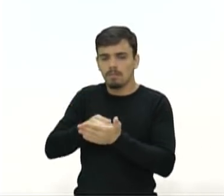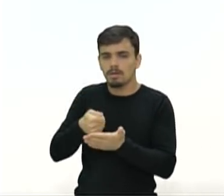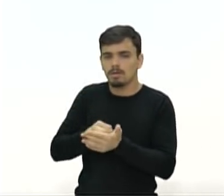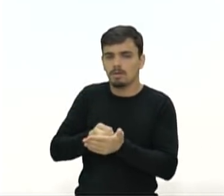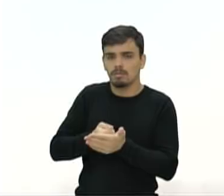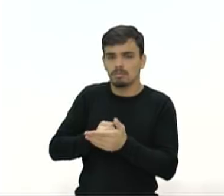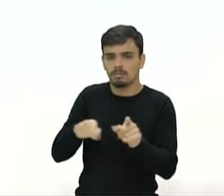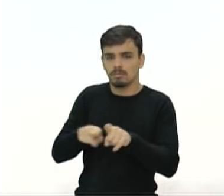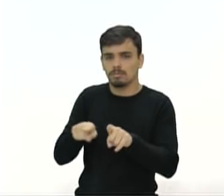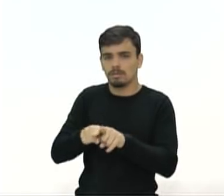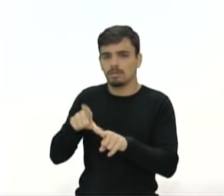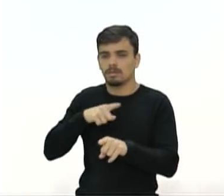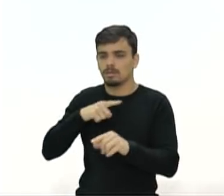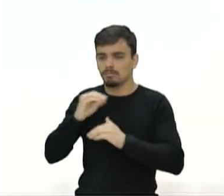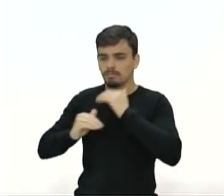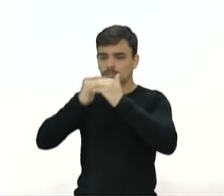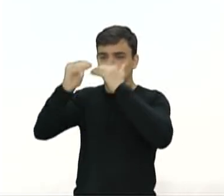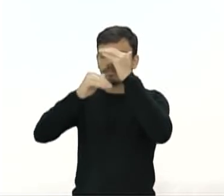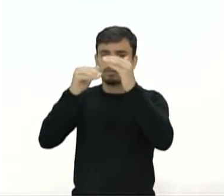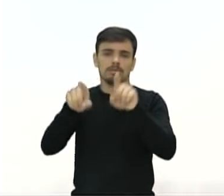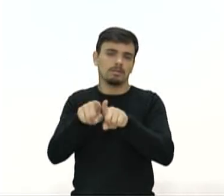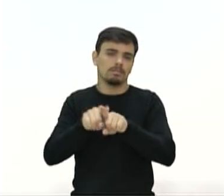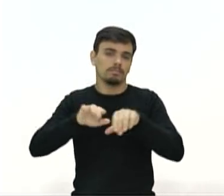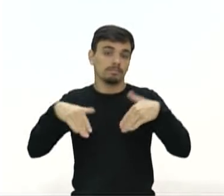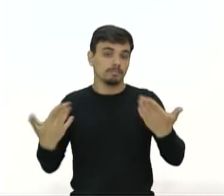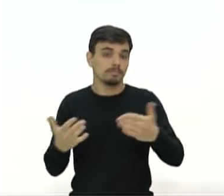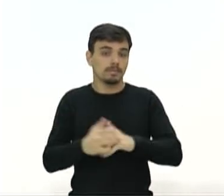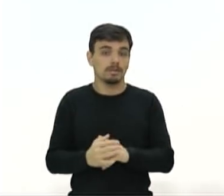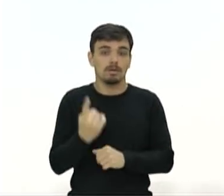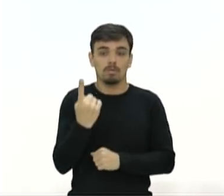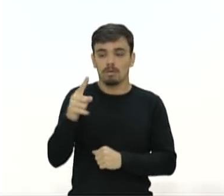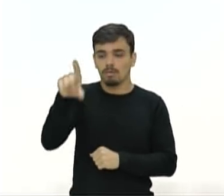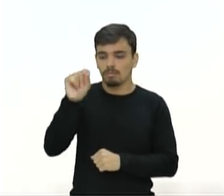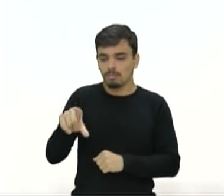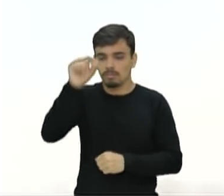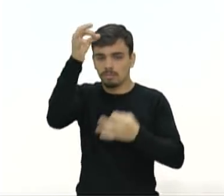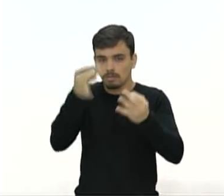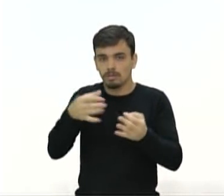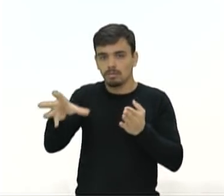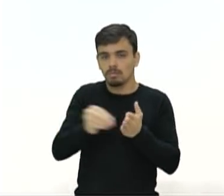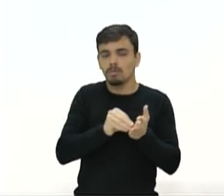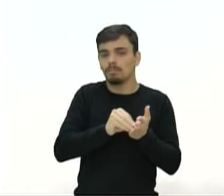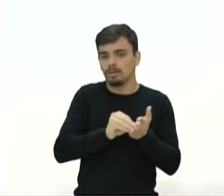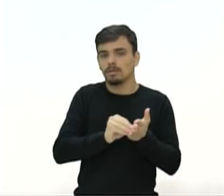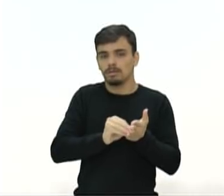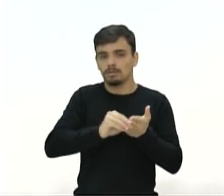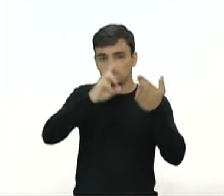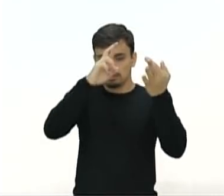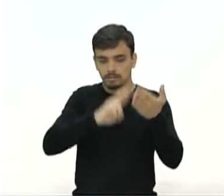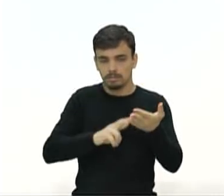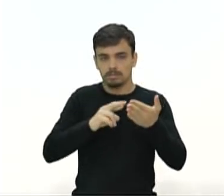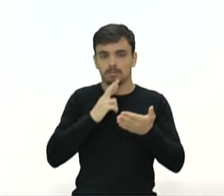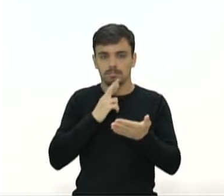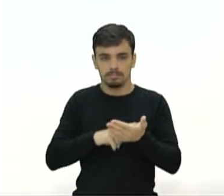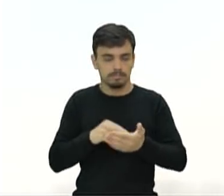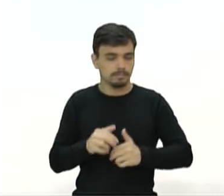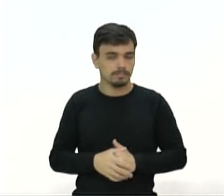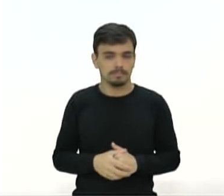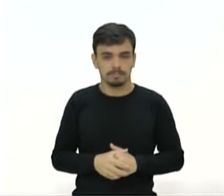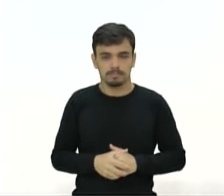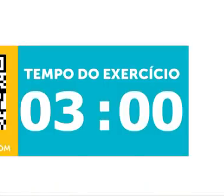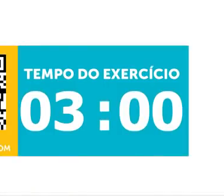o trabalho é sempre um risco ao progresso social. E aí, qual é a alternativa correta? Copiem a alternativa certa.